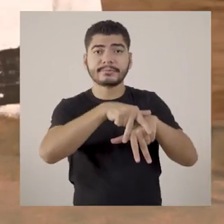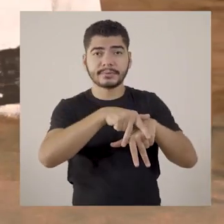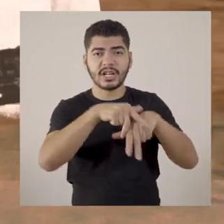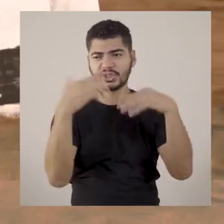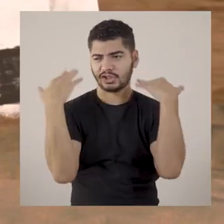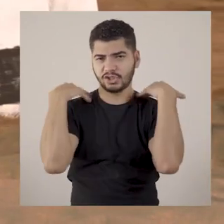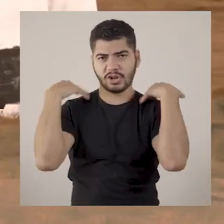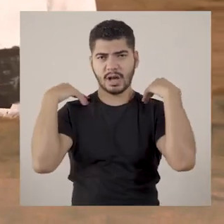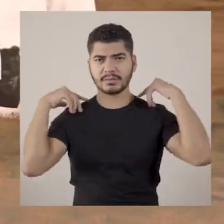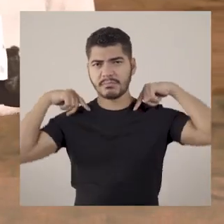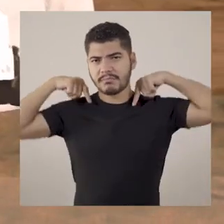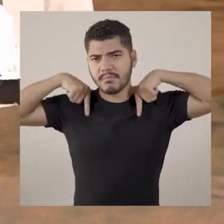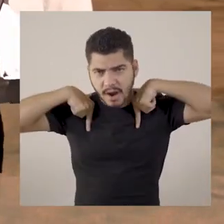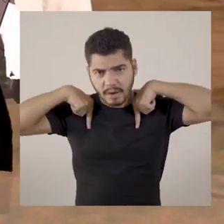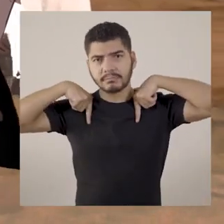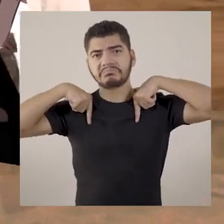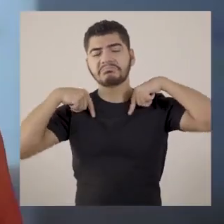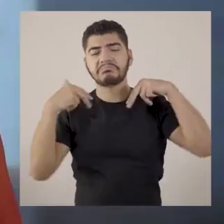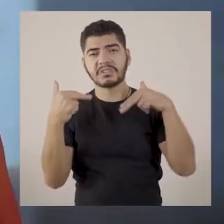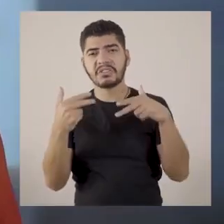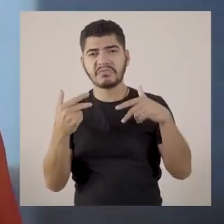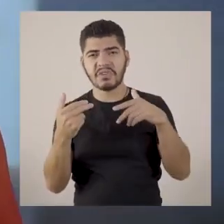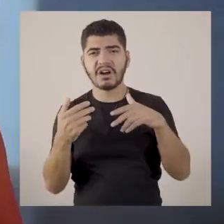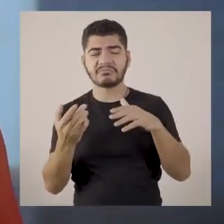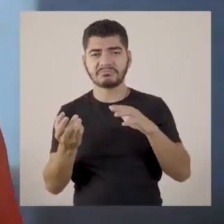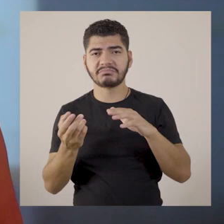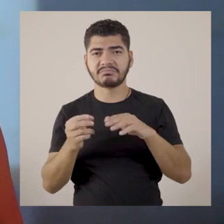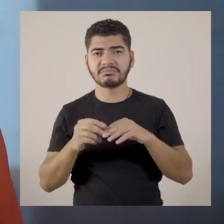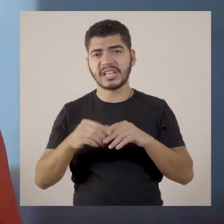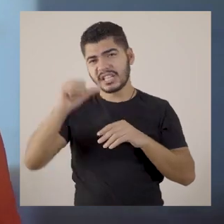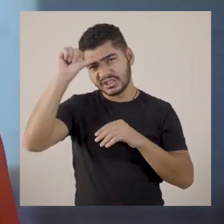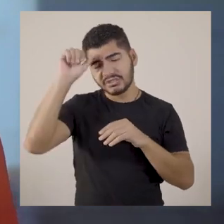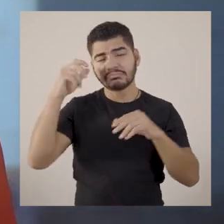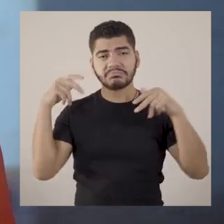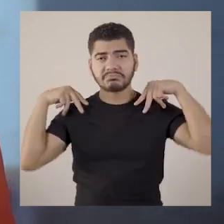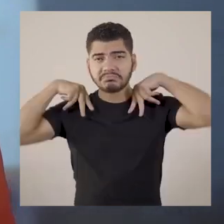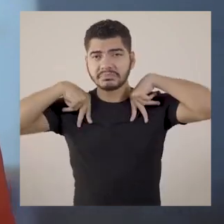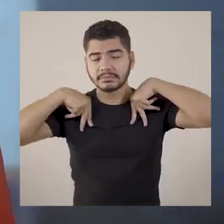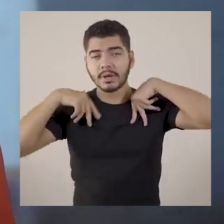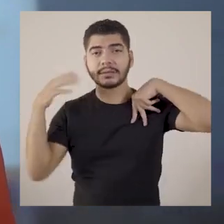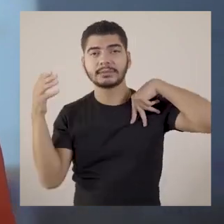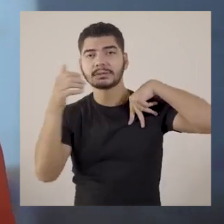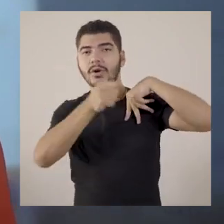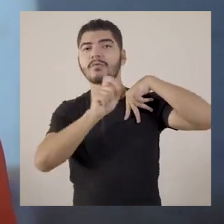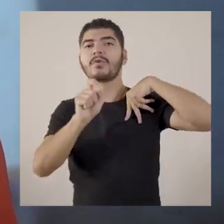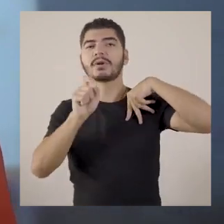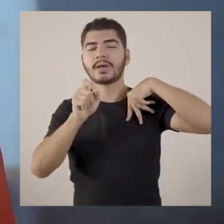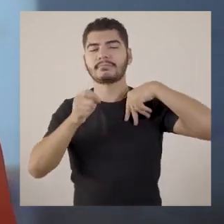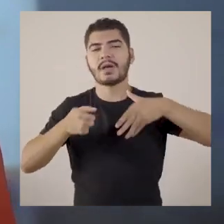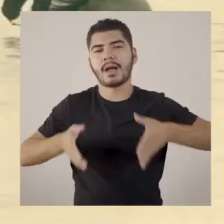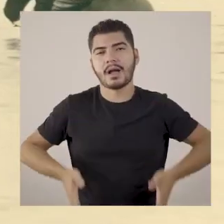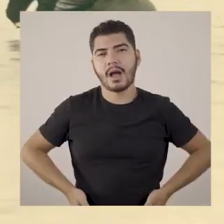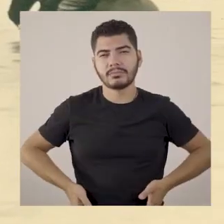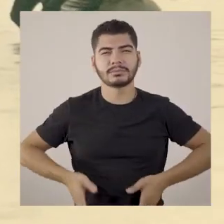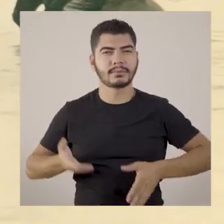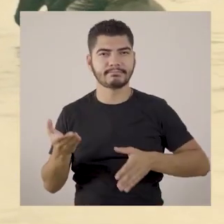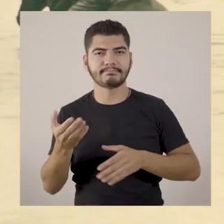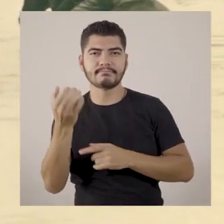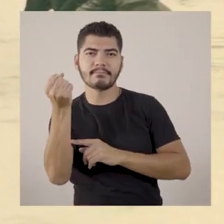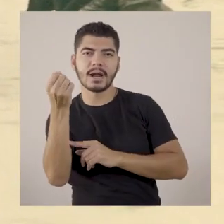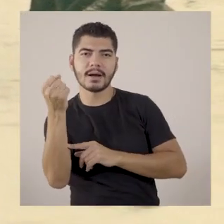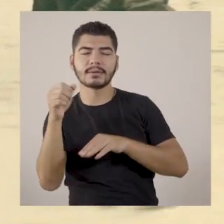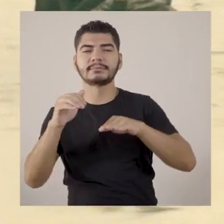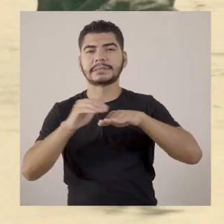Montados nas costas, ao estilo indiano, salvaram suas calças brancas e os seus sapatos.